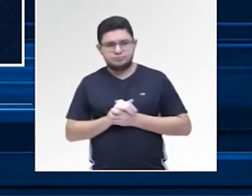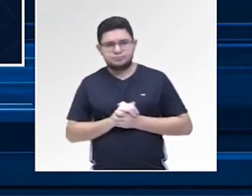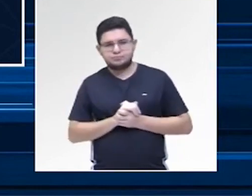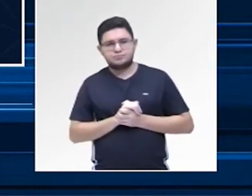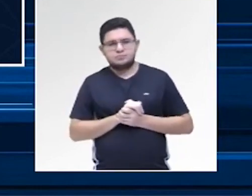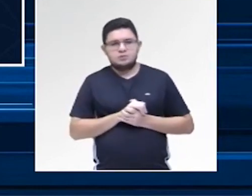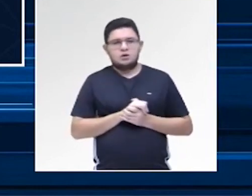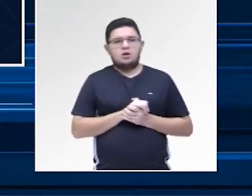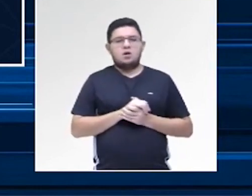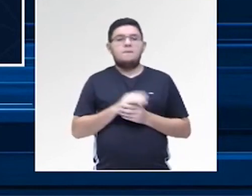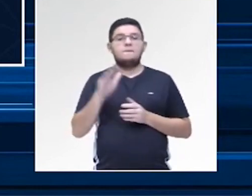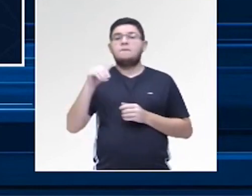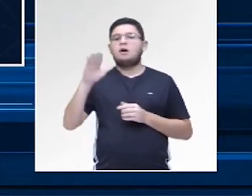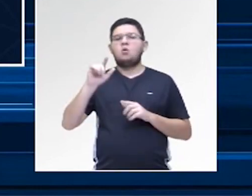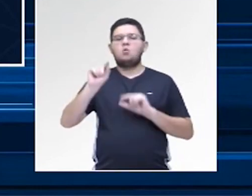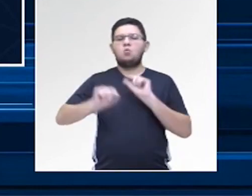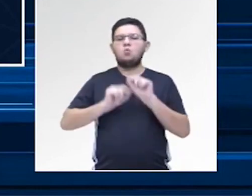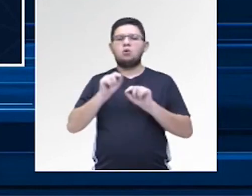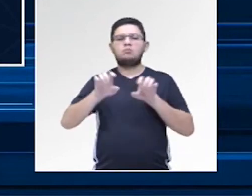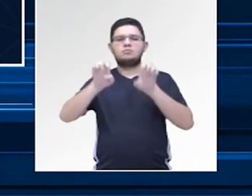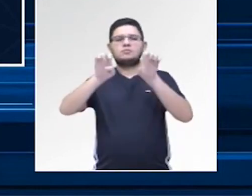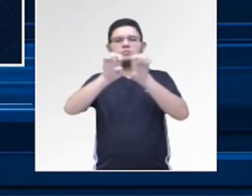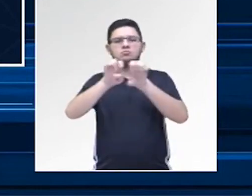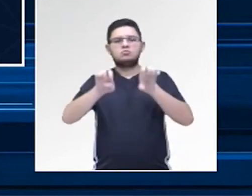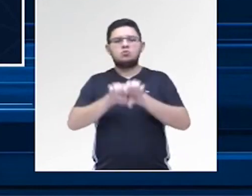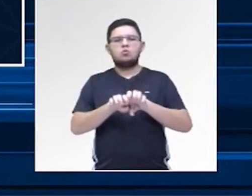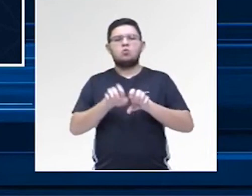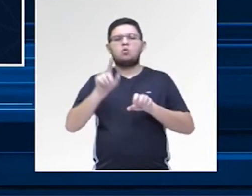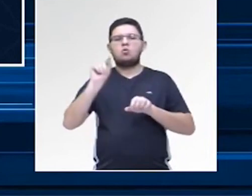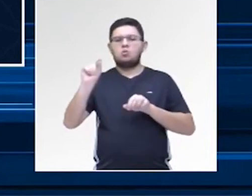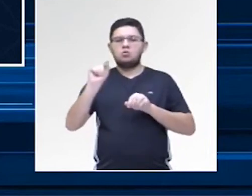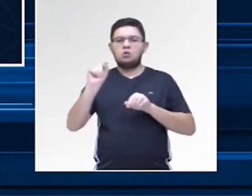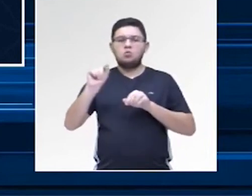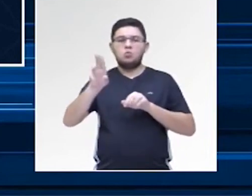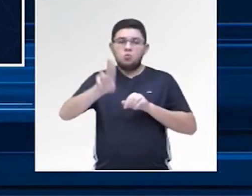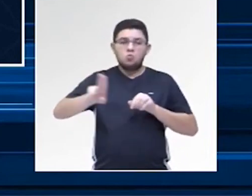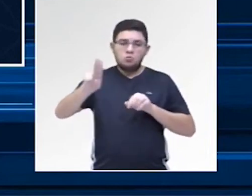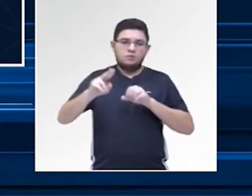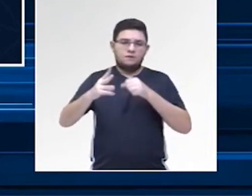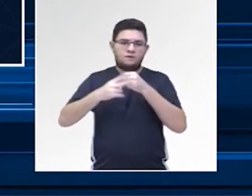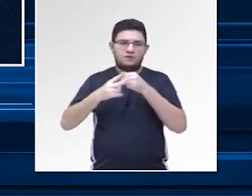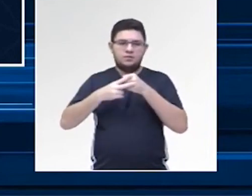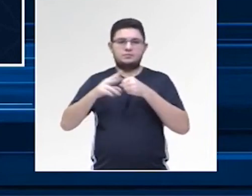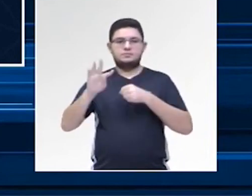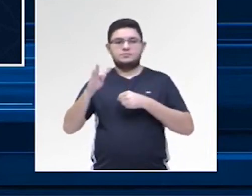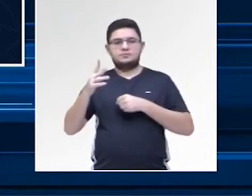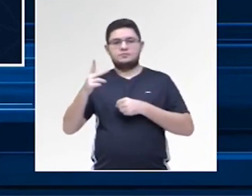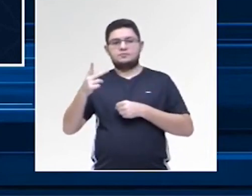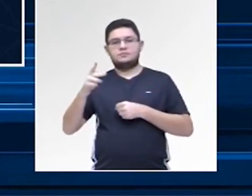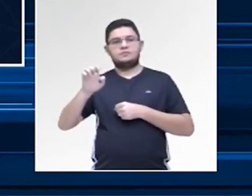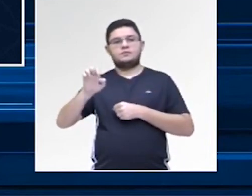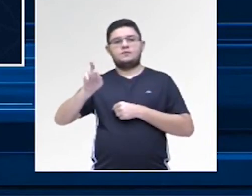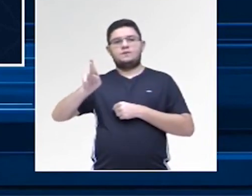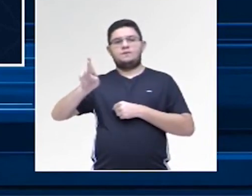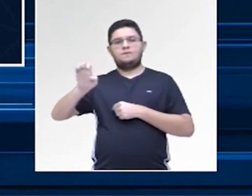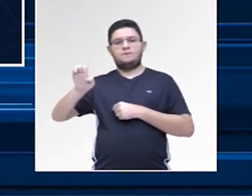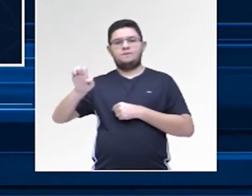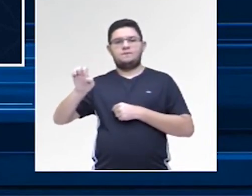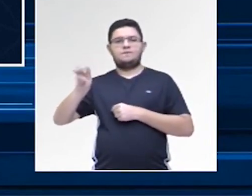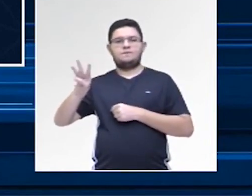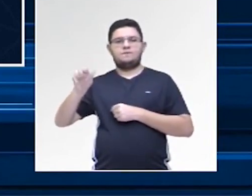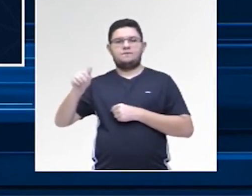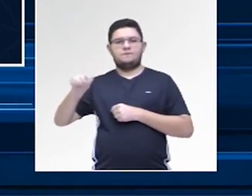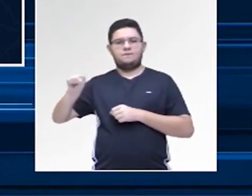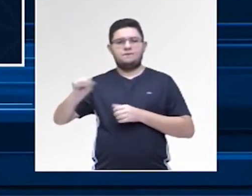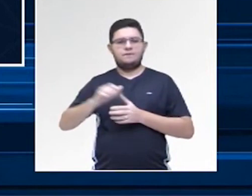coisas agora sobre a estrutura, né? Sobre como utilizar o verbo there to be no singular. Vamos lá. Agora eu tenho